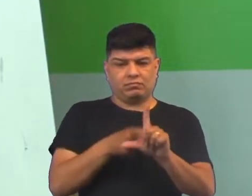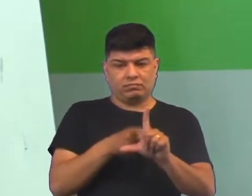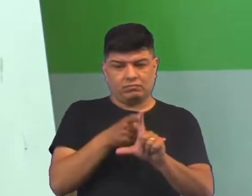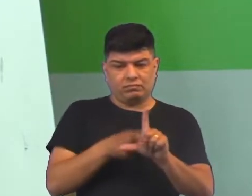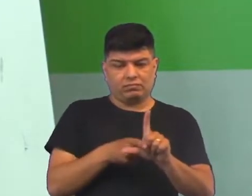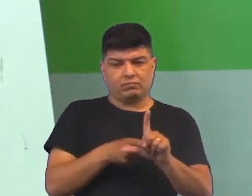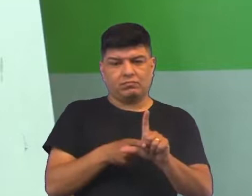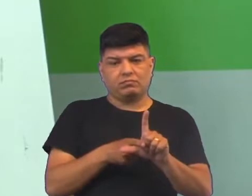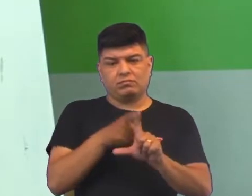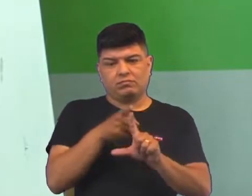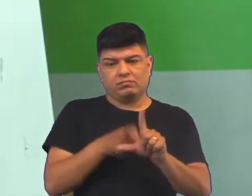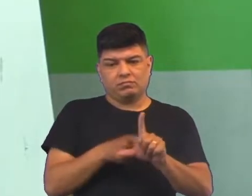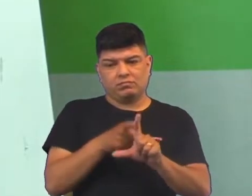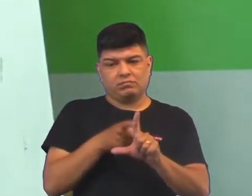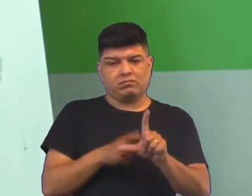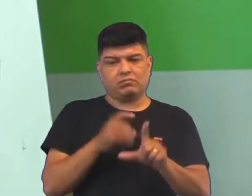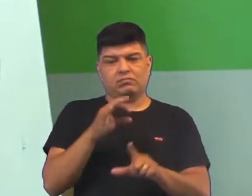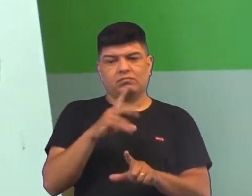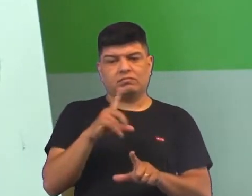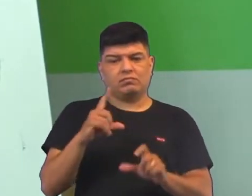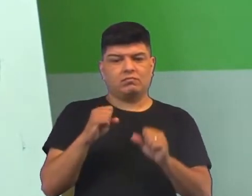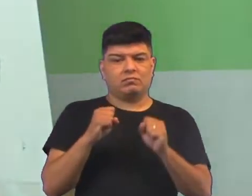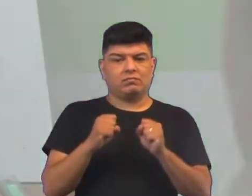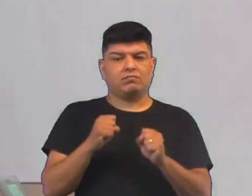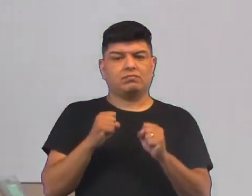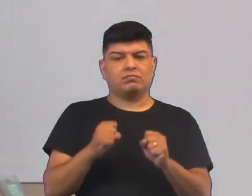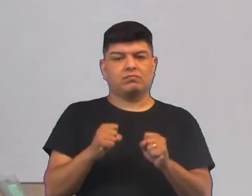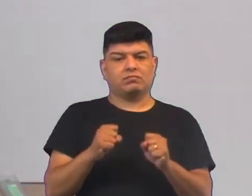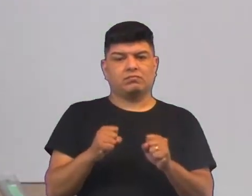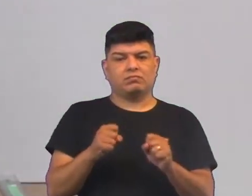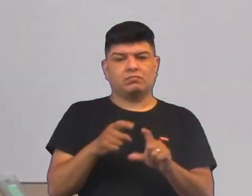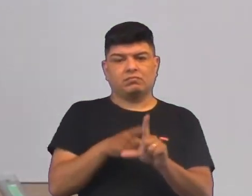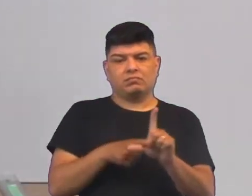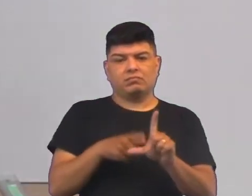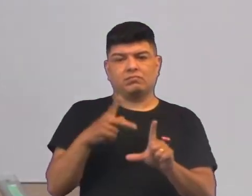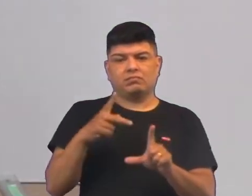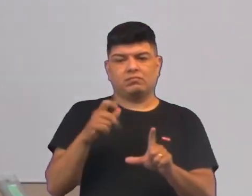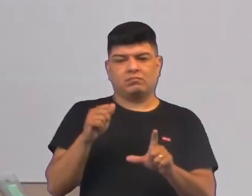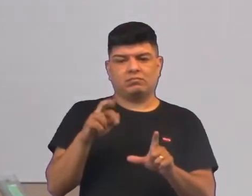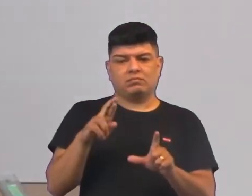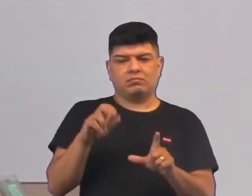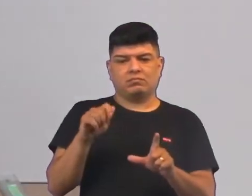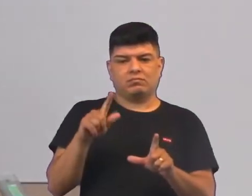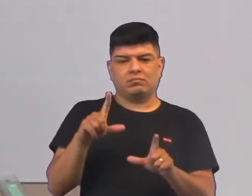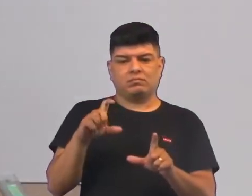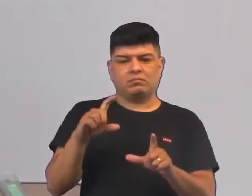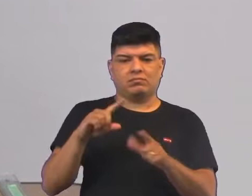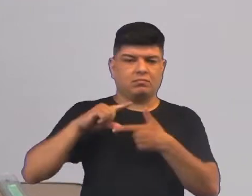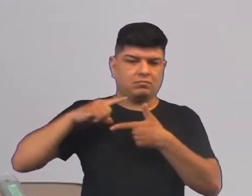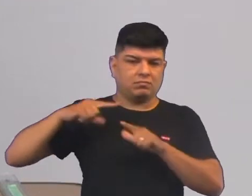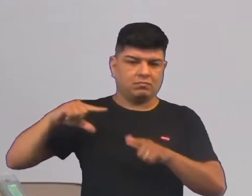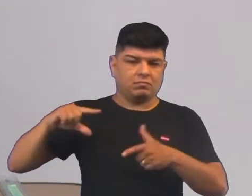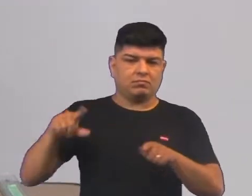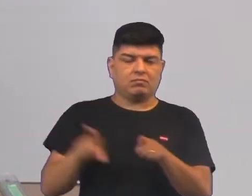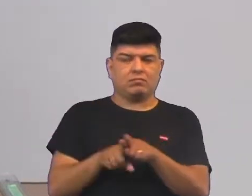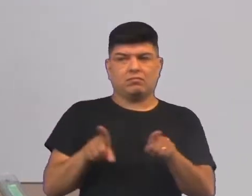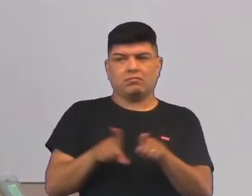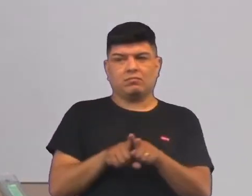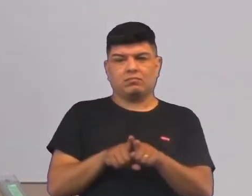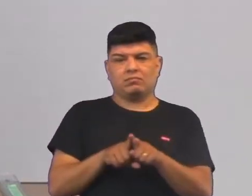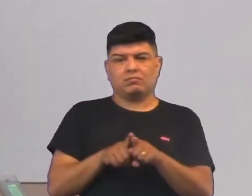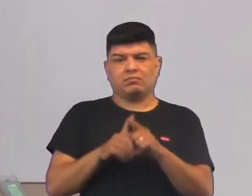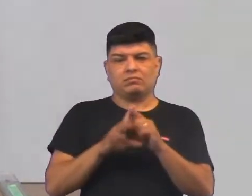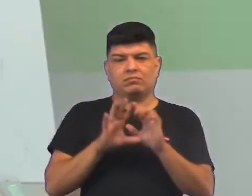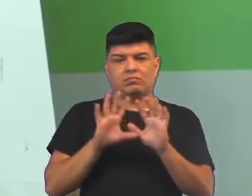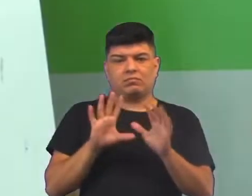e essas retas eu posso classificá-las como retas paralelas ou perpendiculares, tá? Quando eu